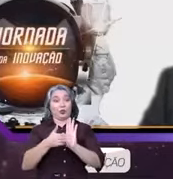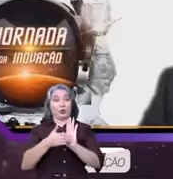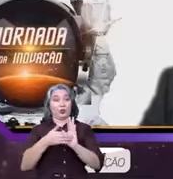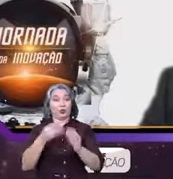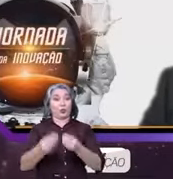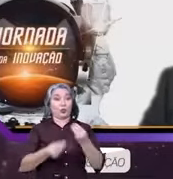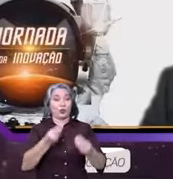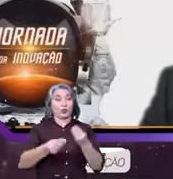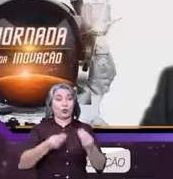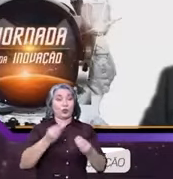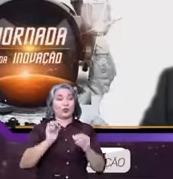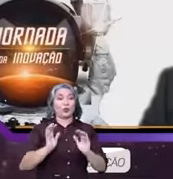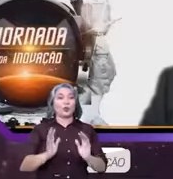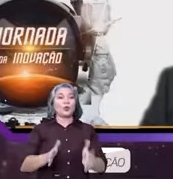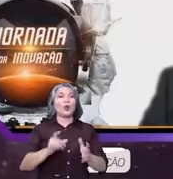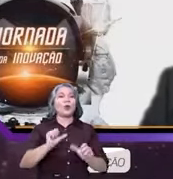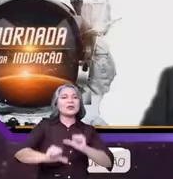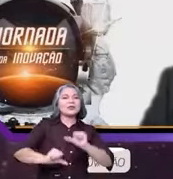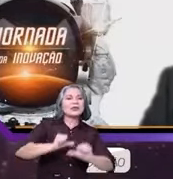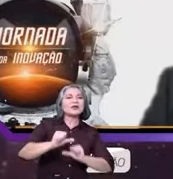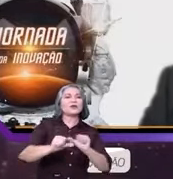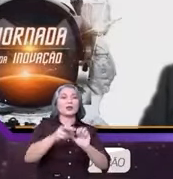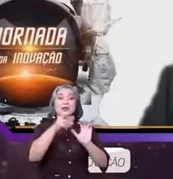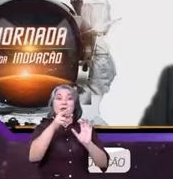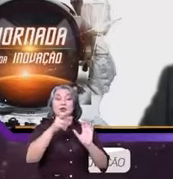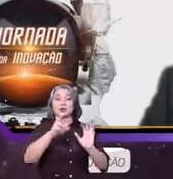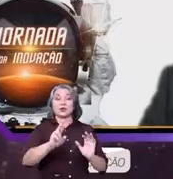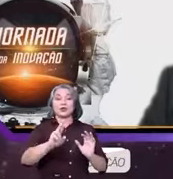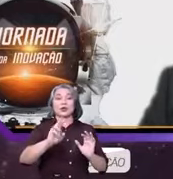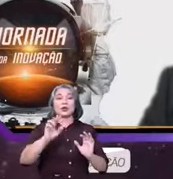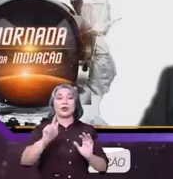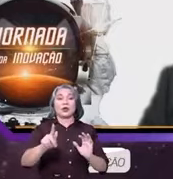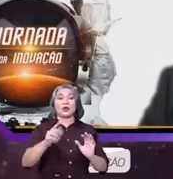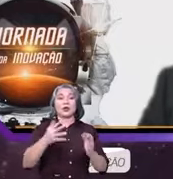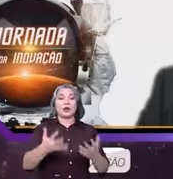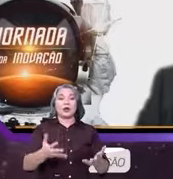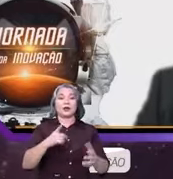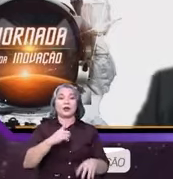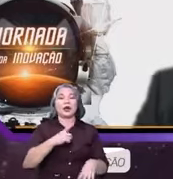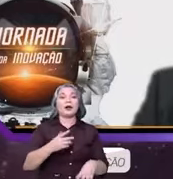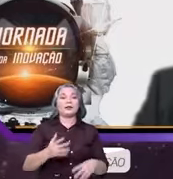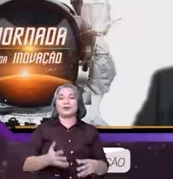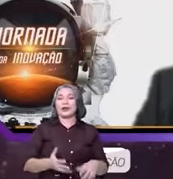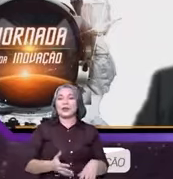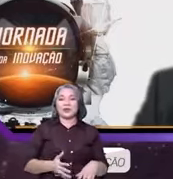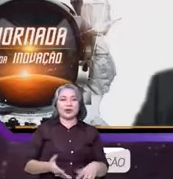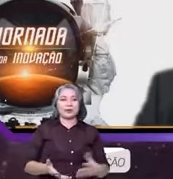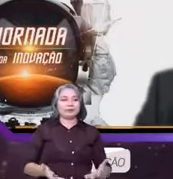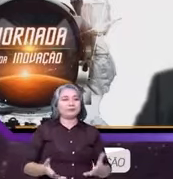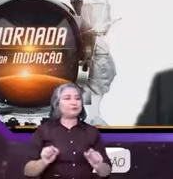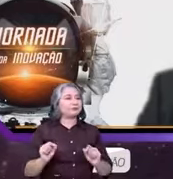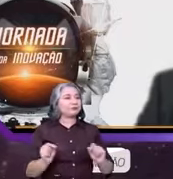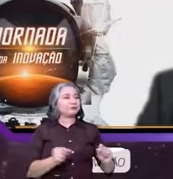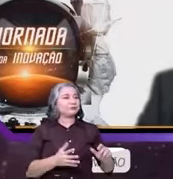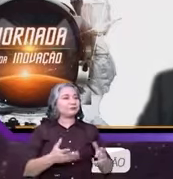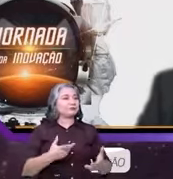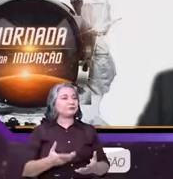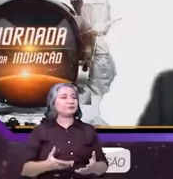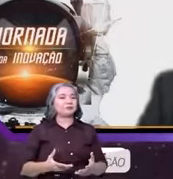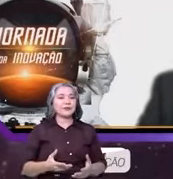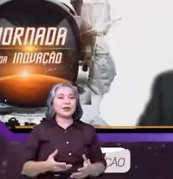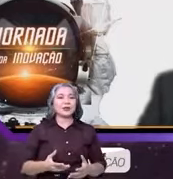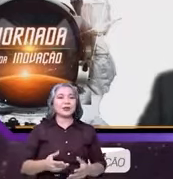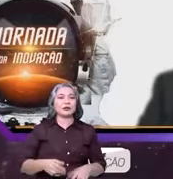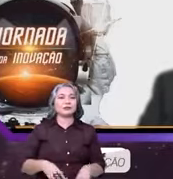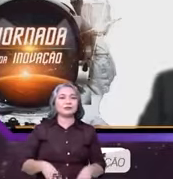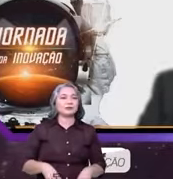forma alguma a mudança de regimento ou quebra, mas o que dentro da proposição ágil que nós estamos propondo é uma coisa